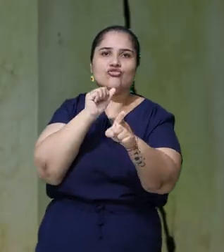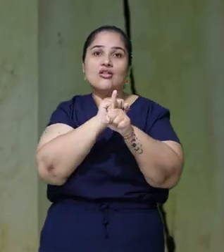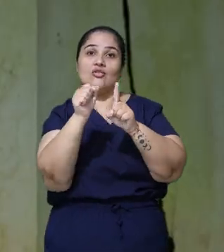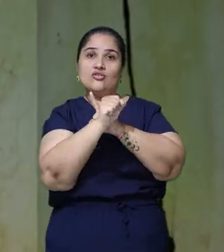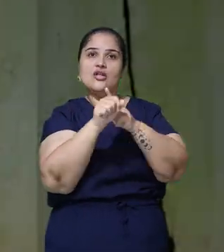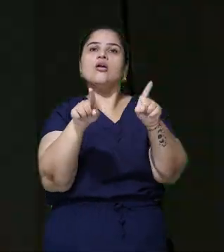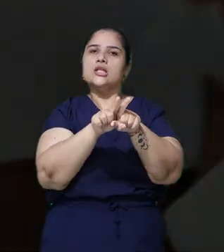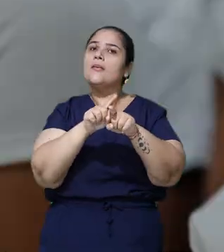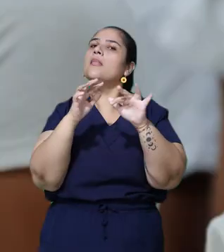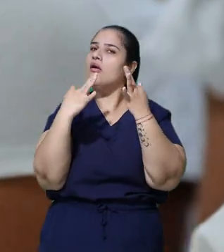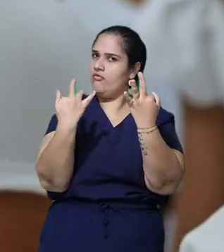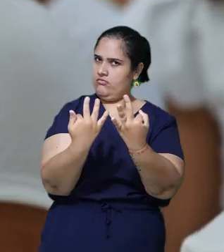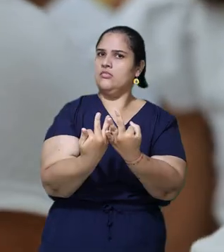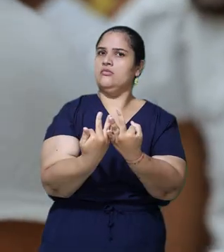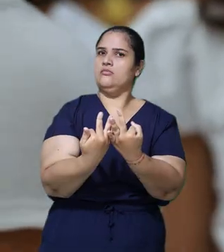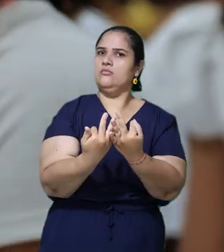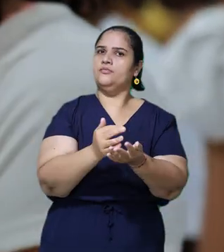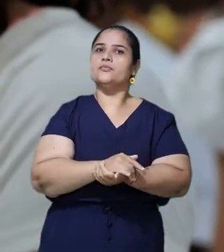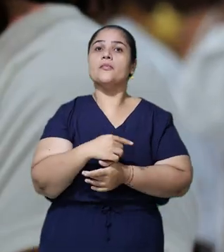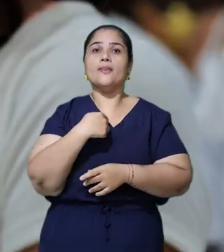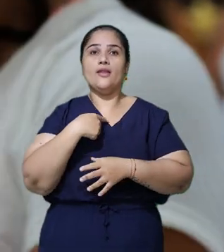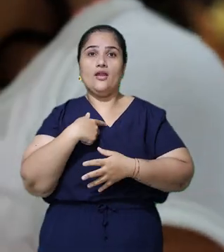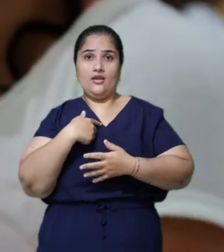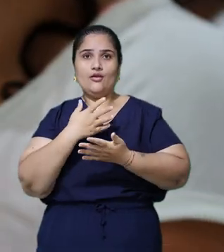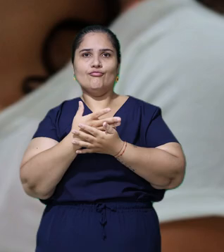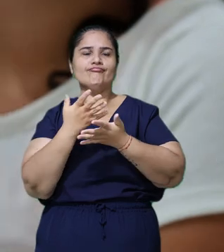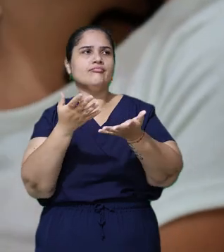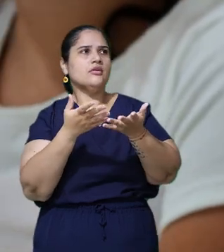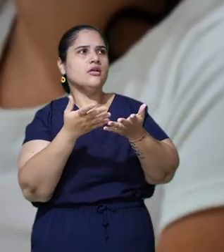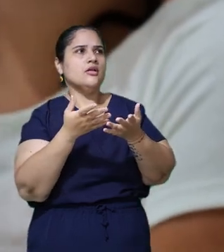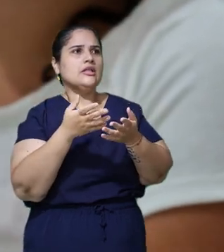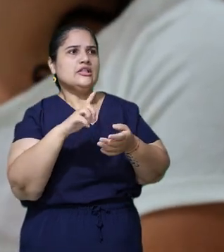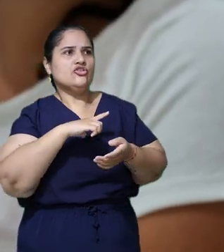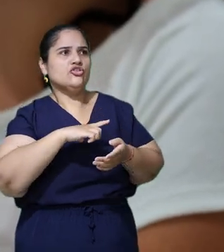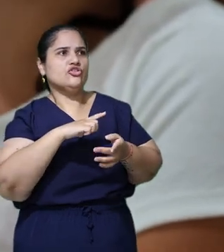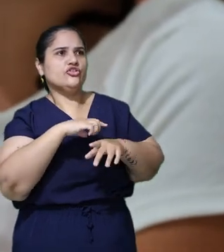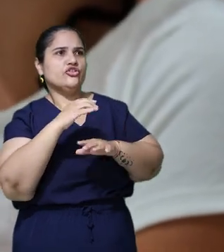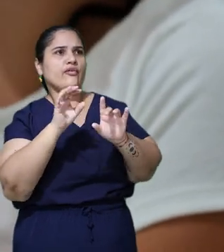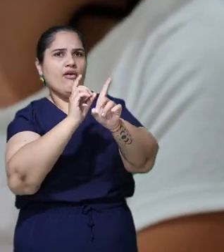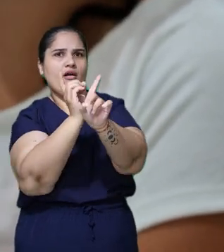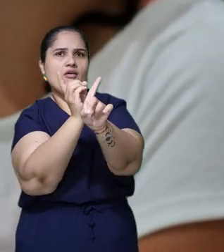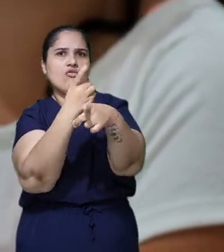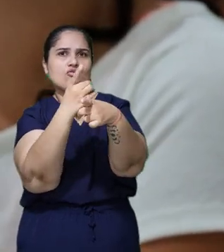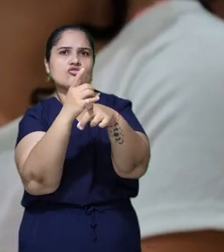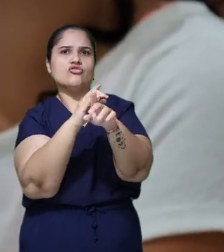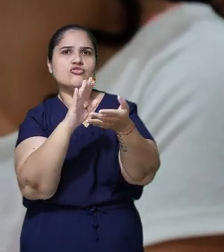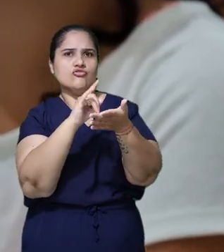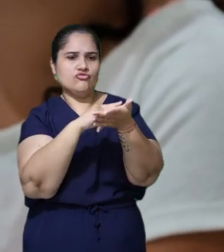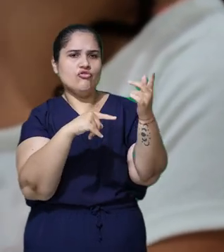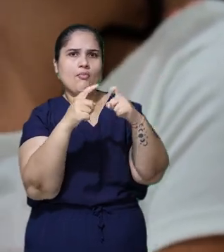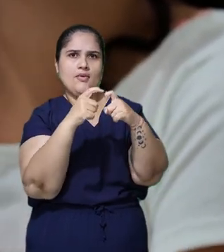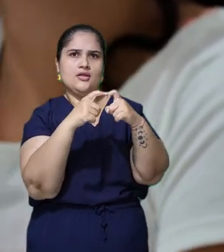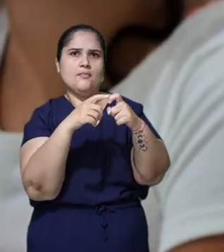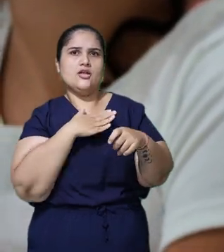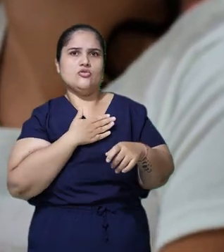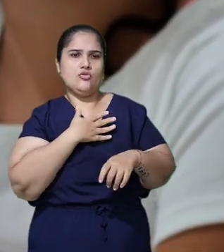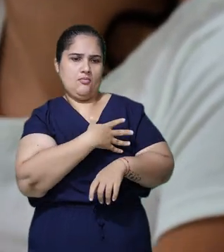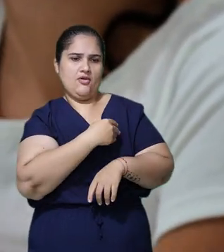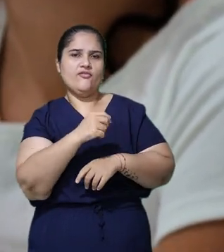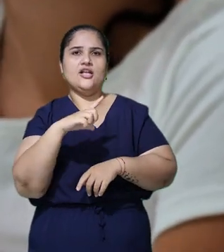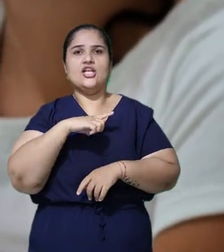as famílias. Eu recebi o diagnóstico do meu filho, ele ia fazer 4